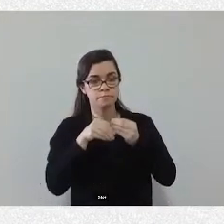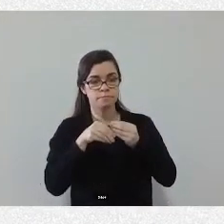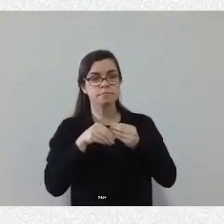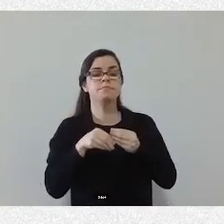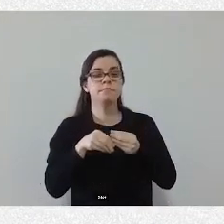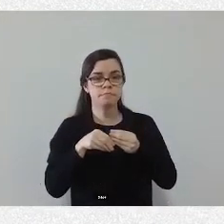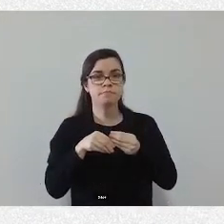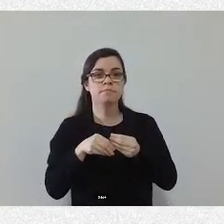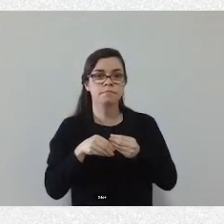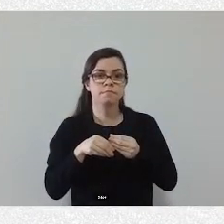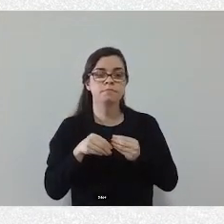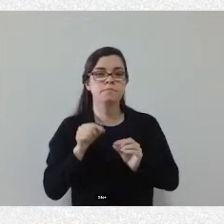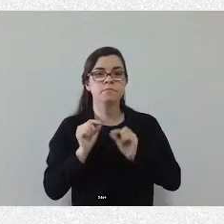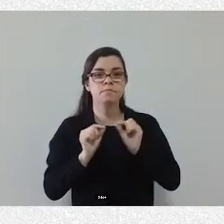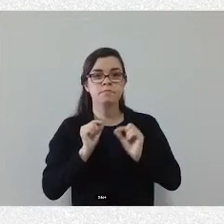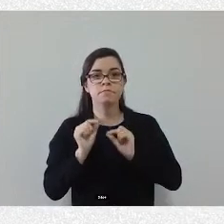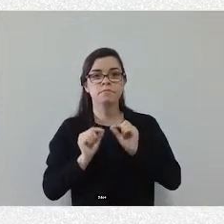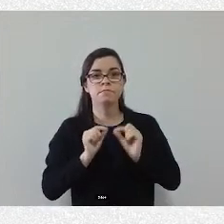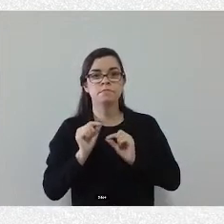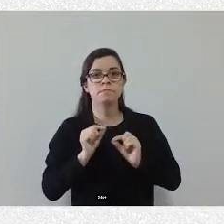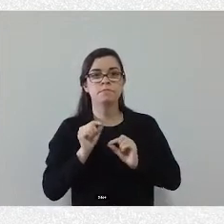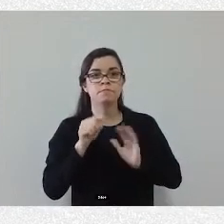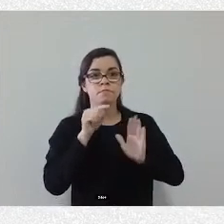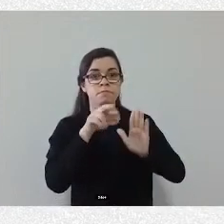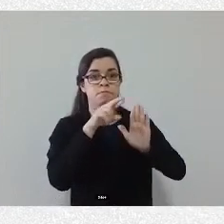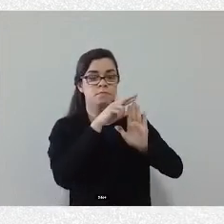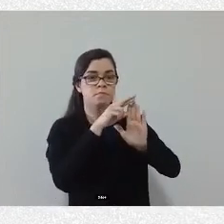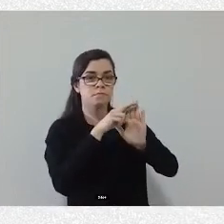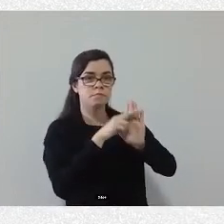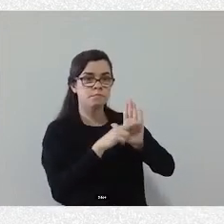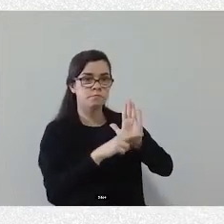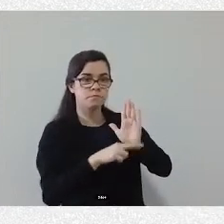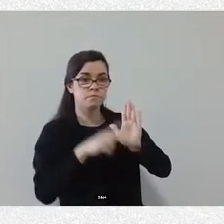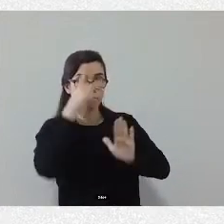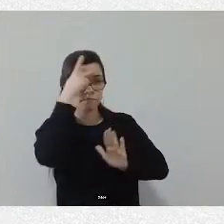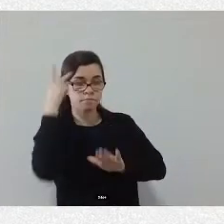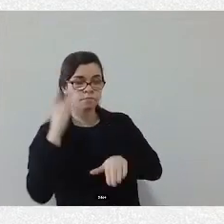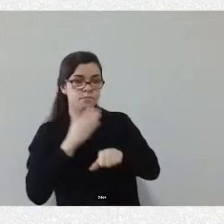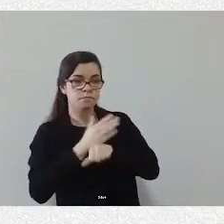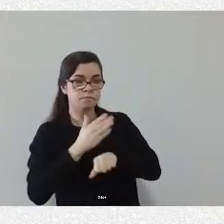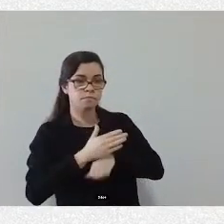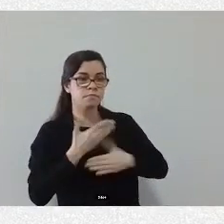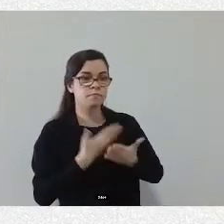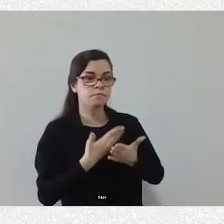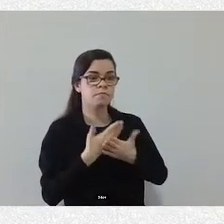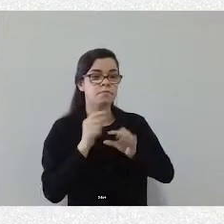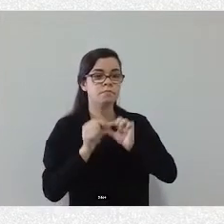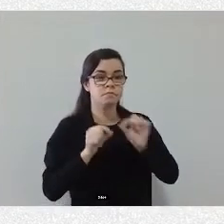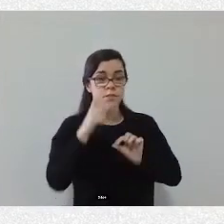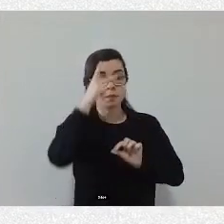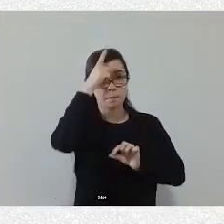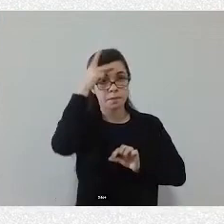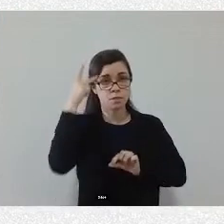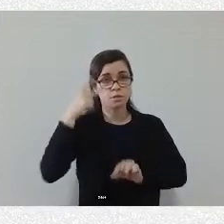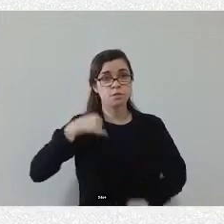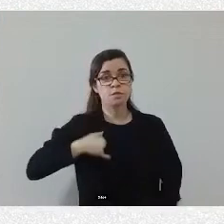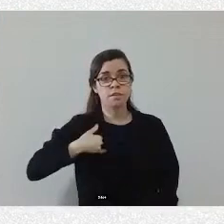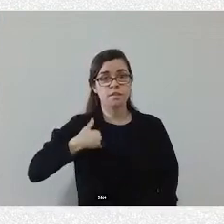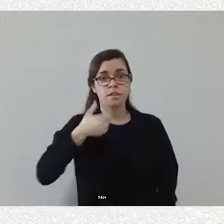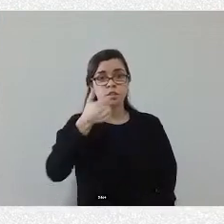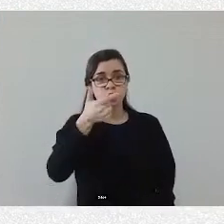Dr. Regis, o critério de inclusão no estudo são pessoas com 12 anos ou mais com